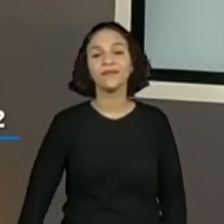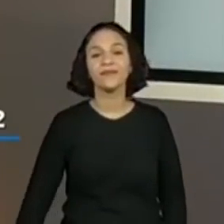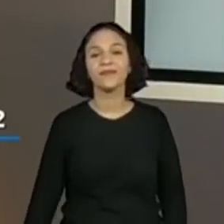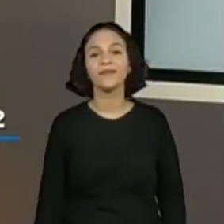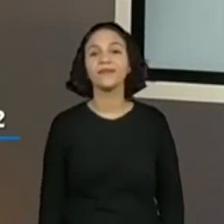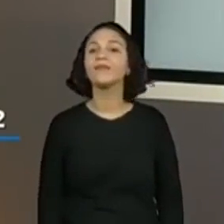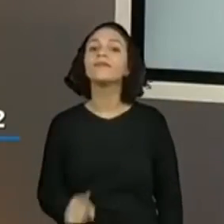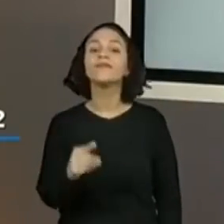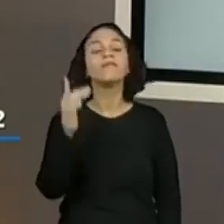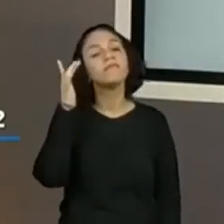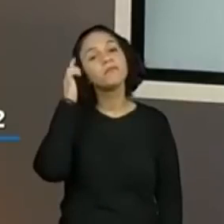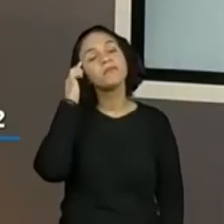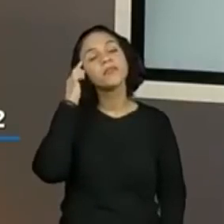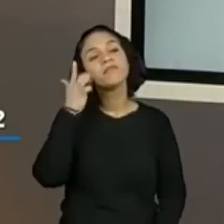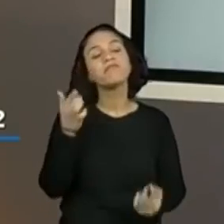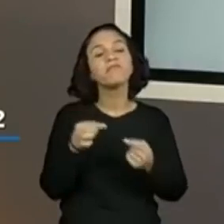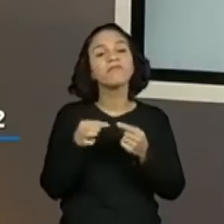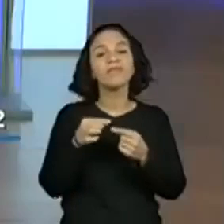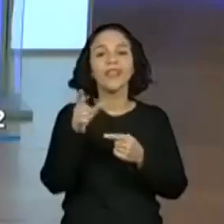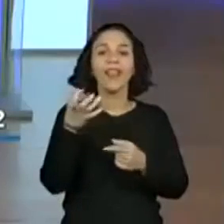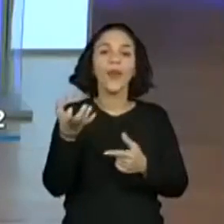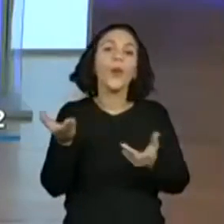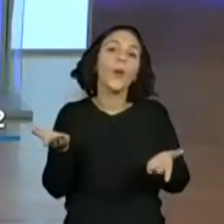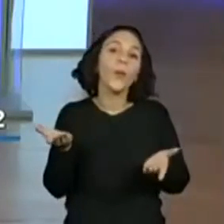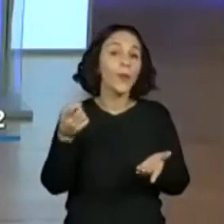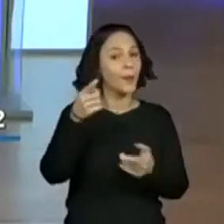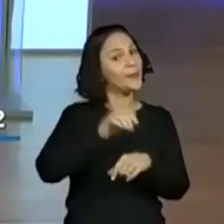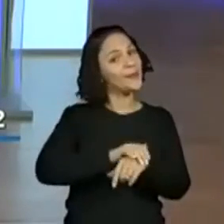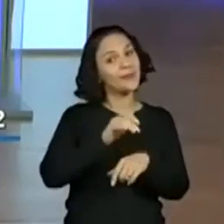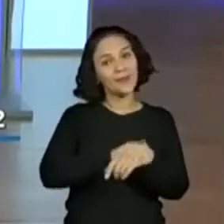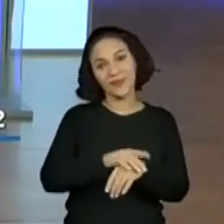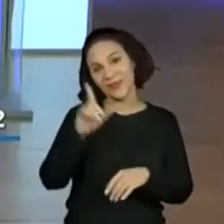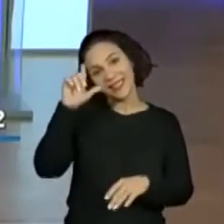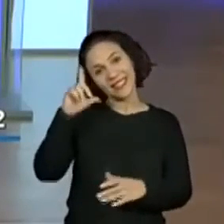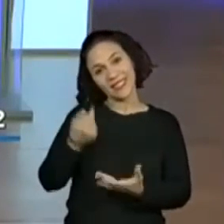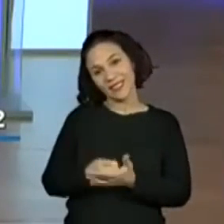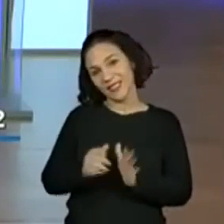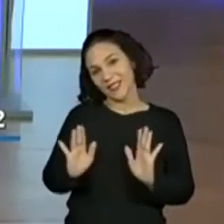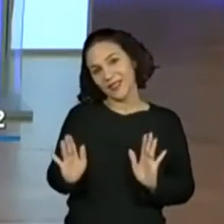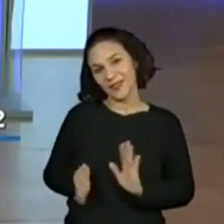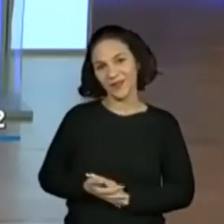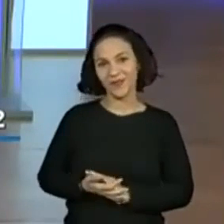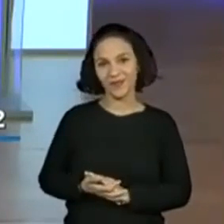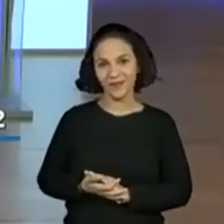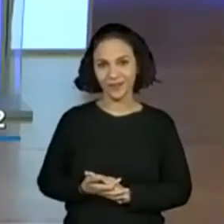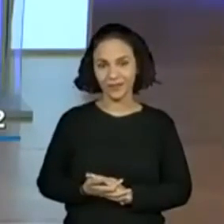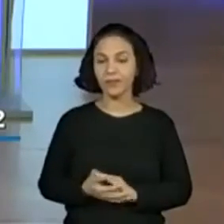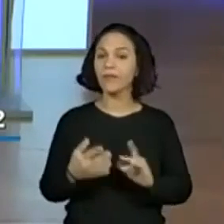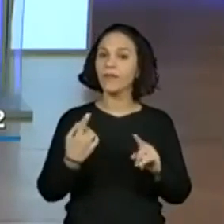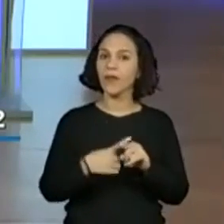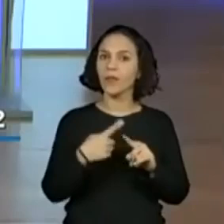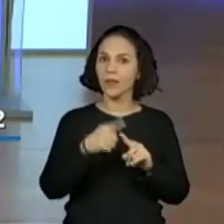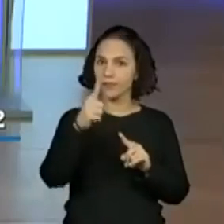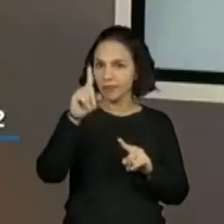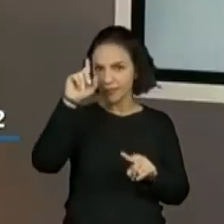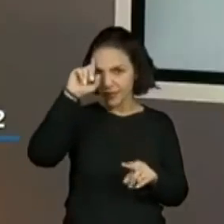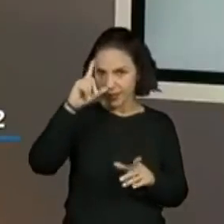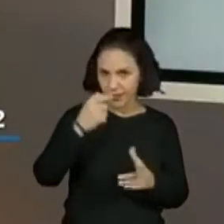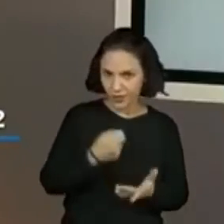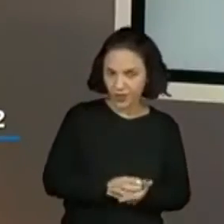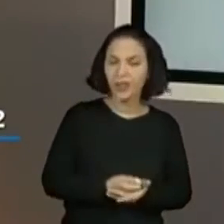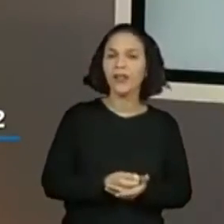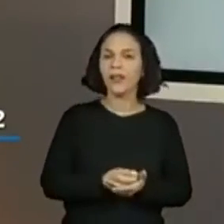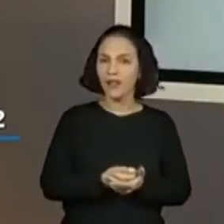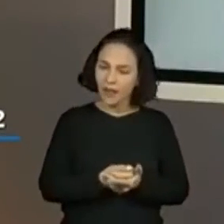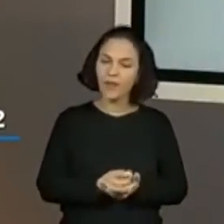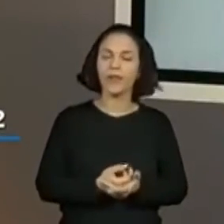para o nosso conto? E agora? É com vocês, é vocês que vão escolher. Porque é a partir do que vocês escolherem que a gente